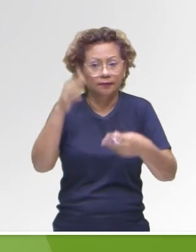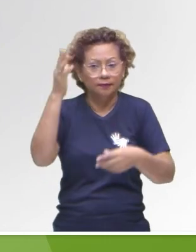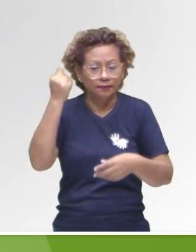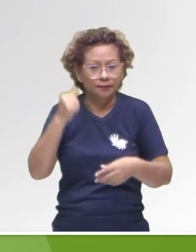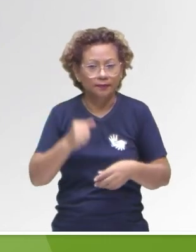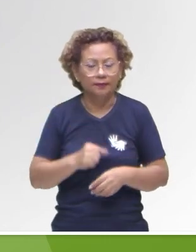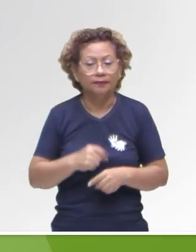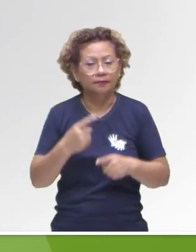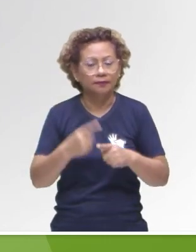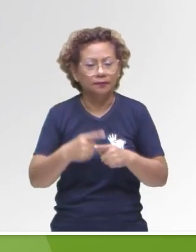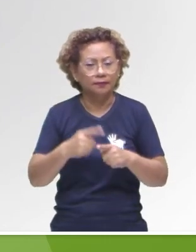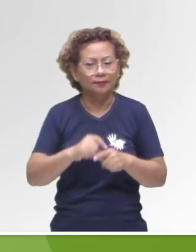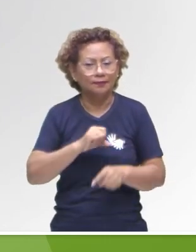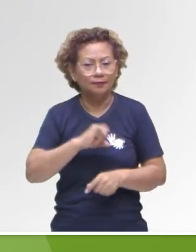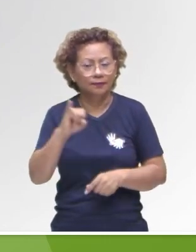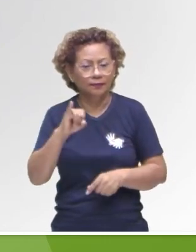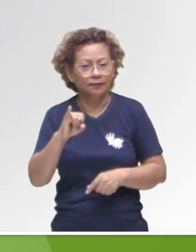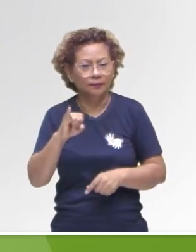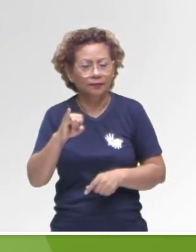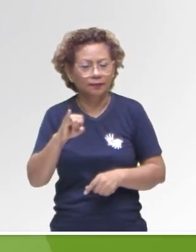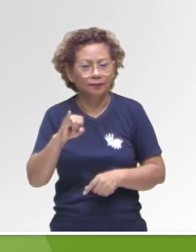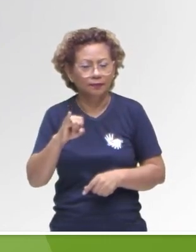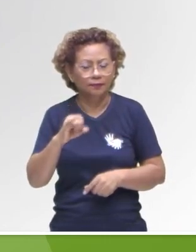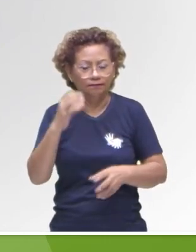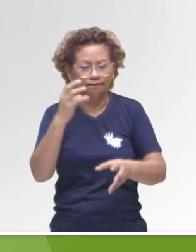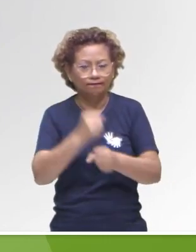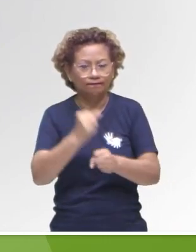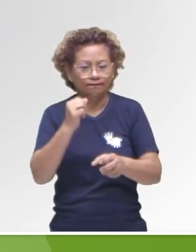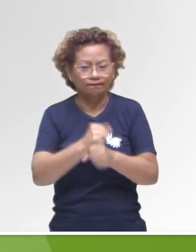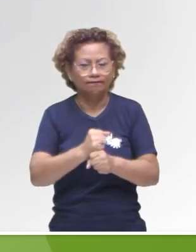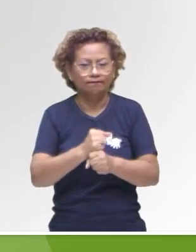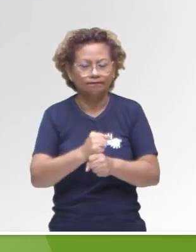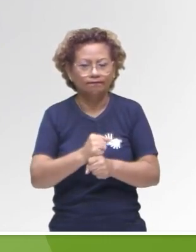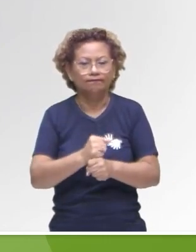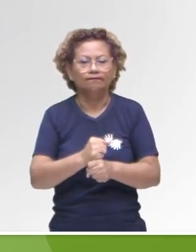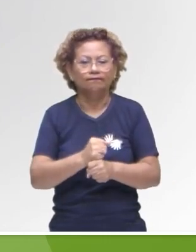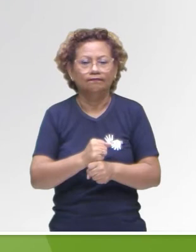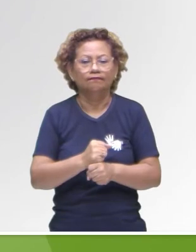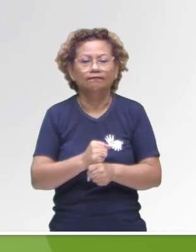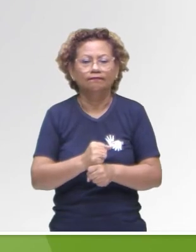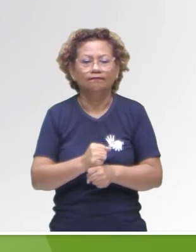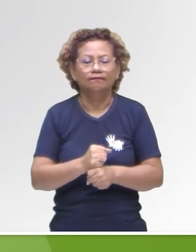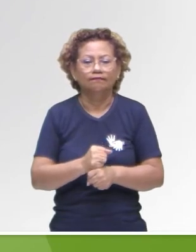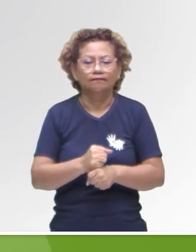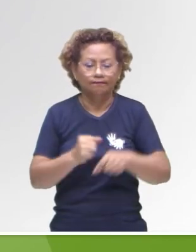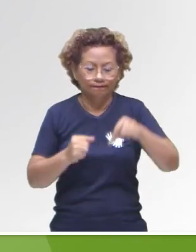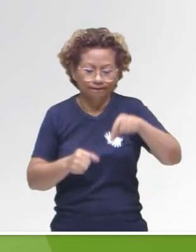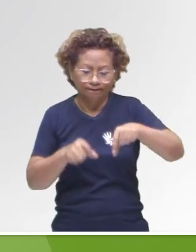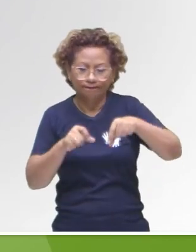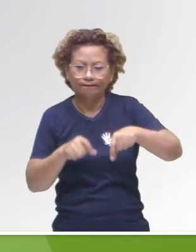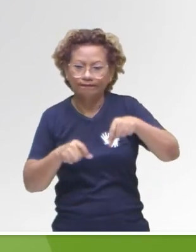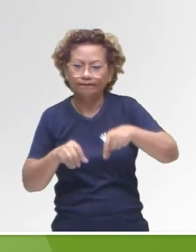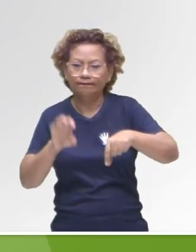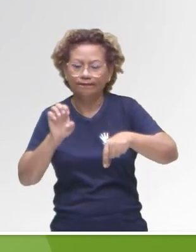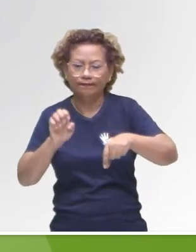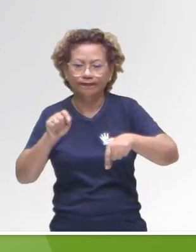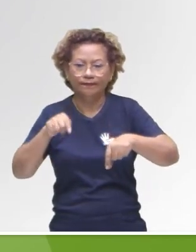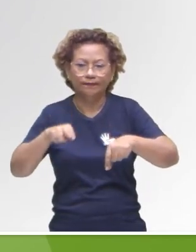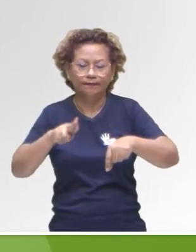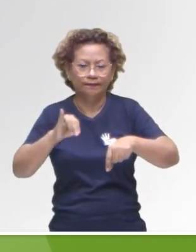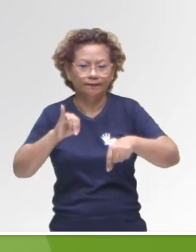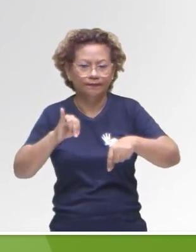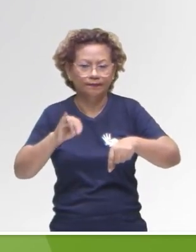eu calcular a capacitância equivalente, eu posso calcular a carga total e eu posso calcular qual é